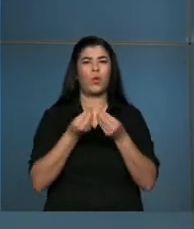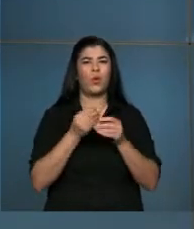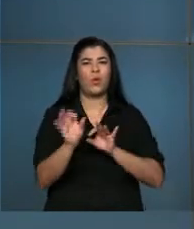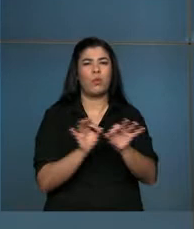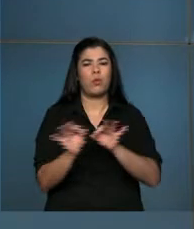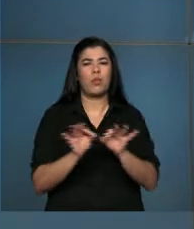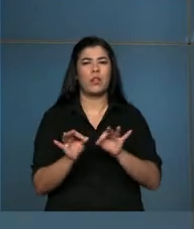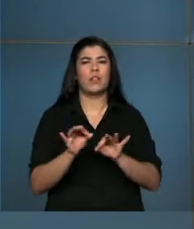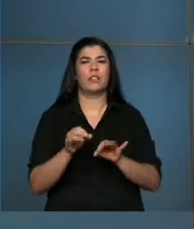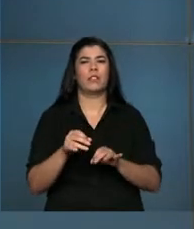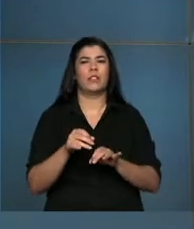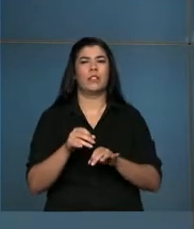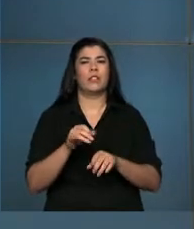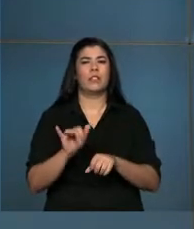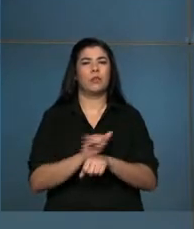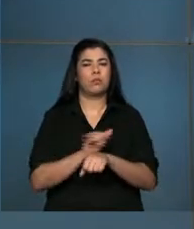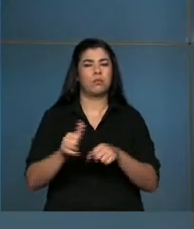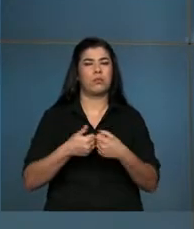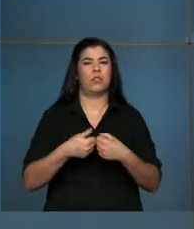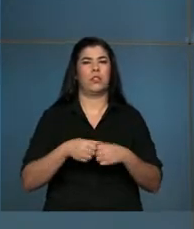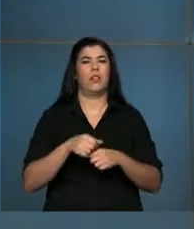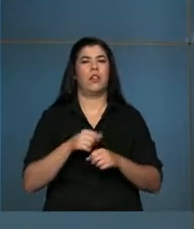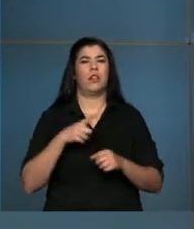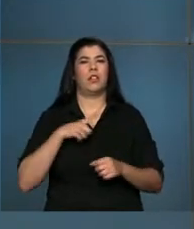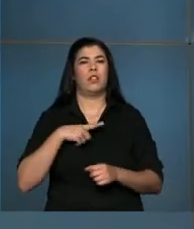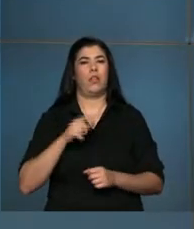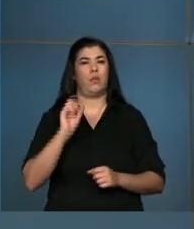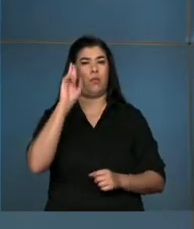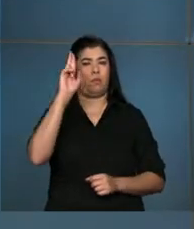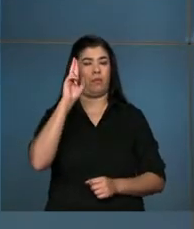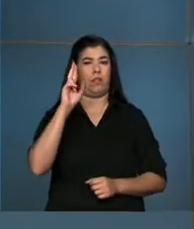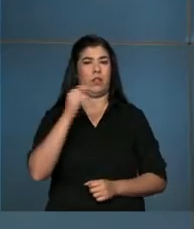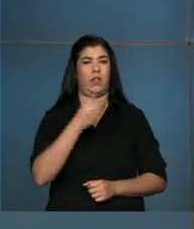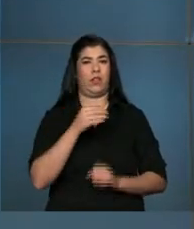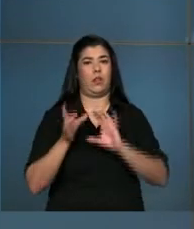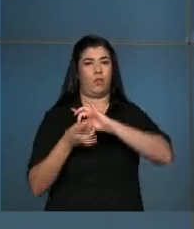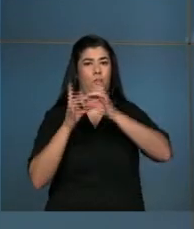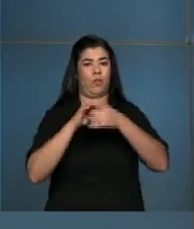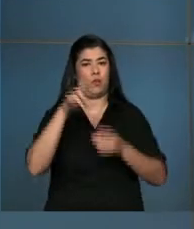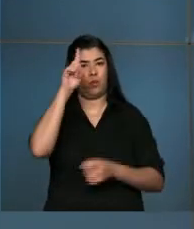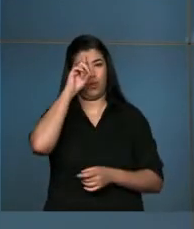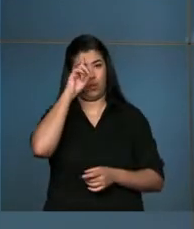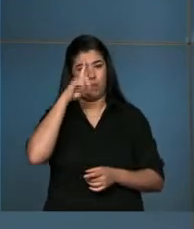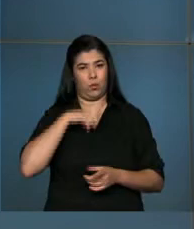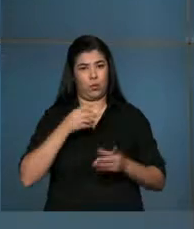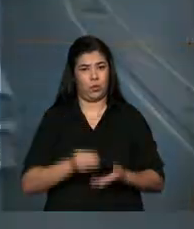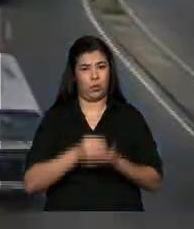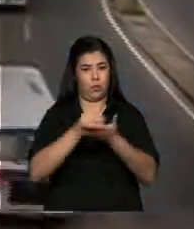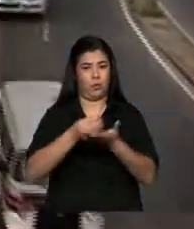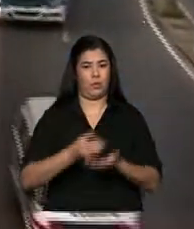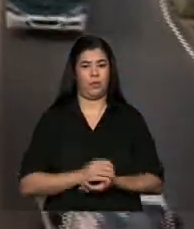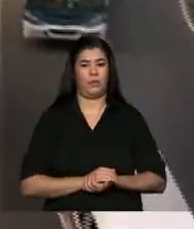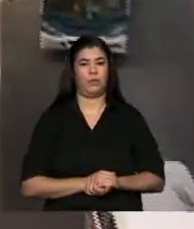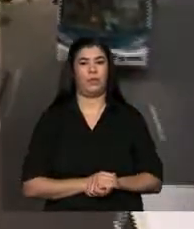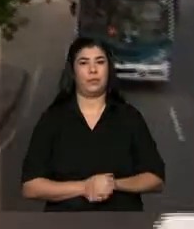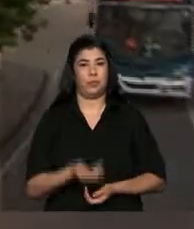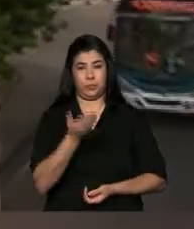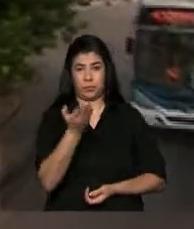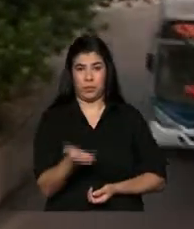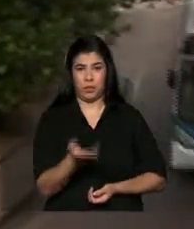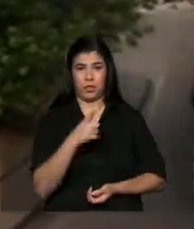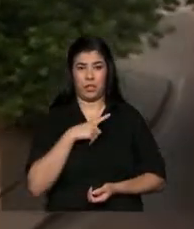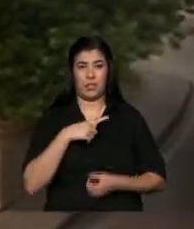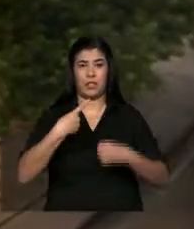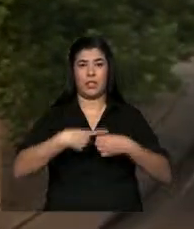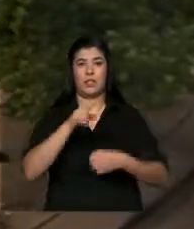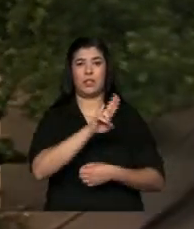Rio. Desenvolvido pela Autoridade Pública Olímpica, ele é abastecido todos os dias. Esta é a região de